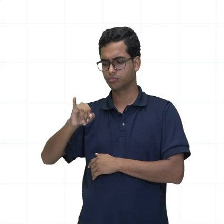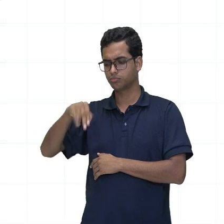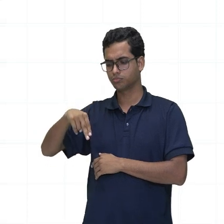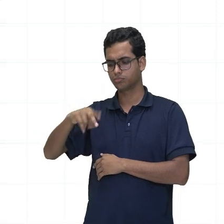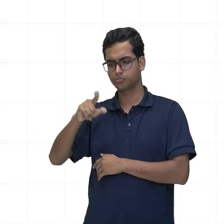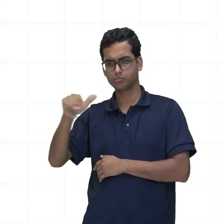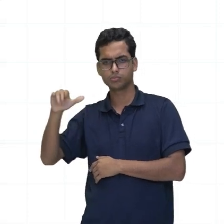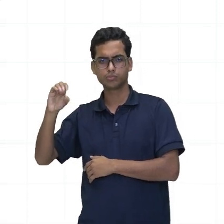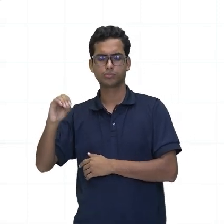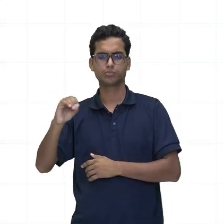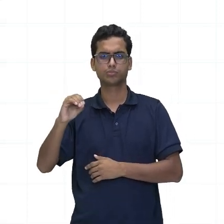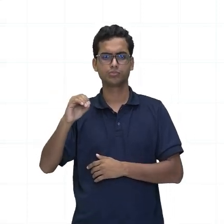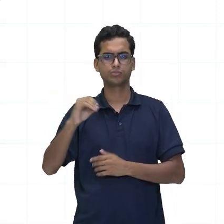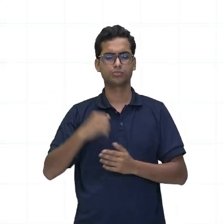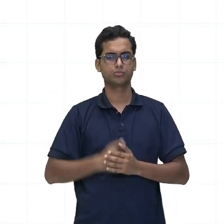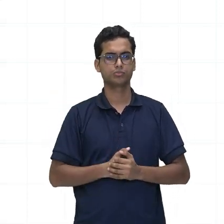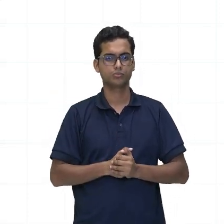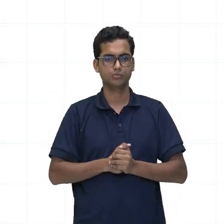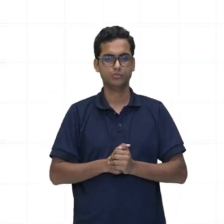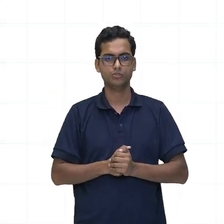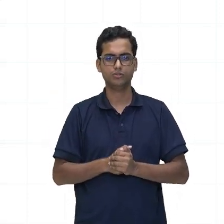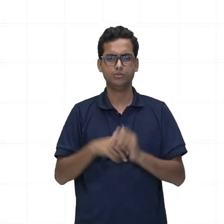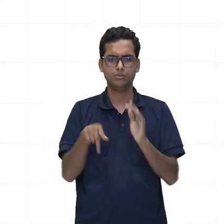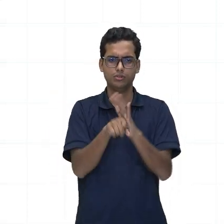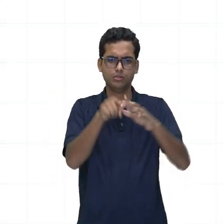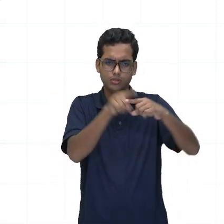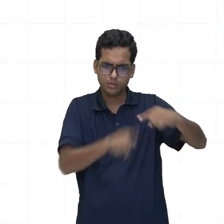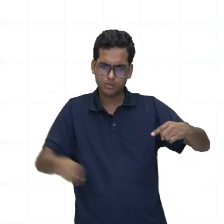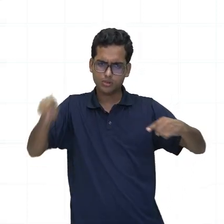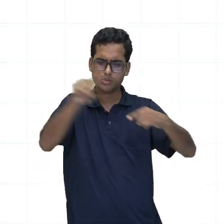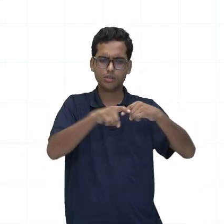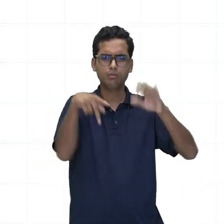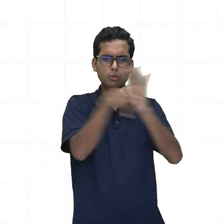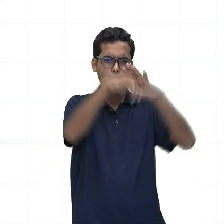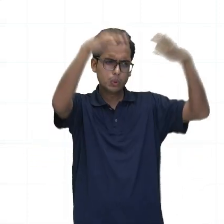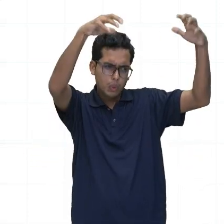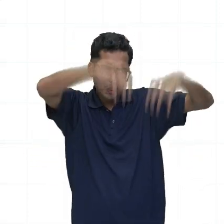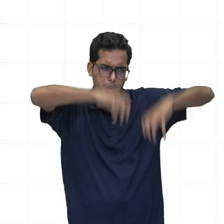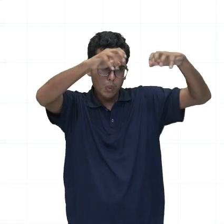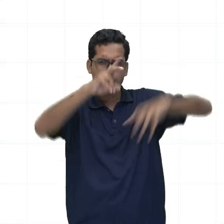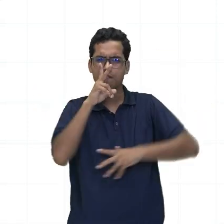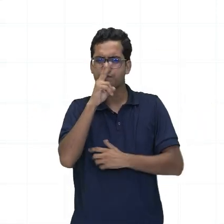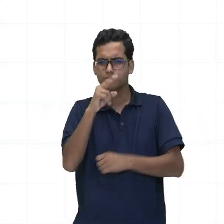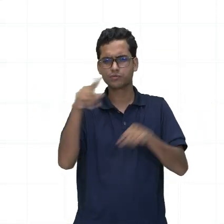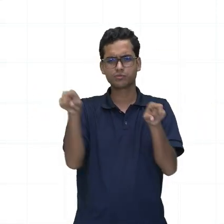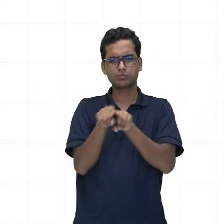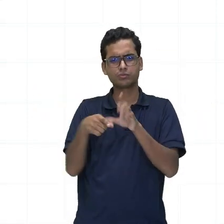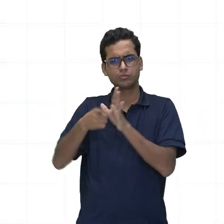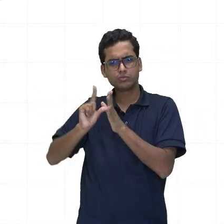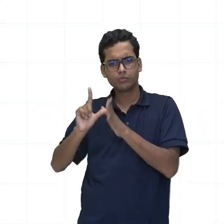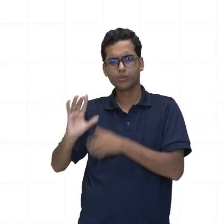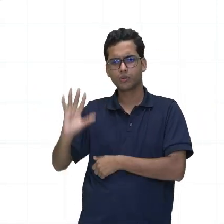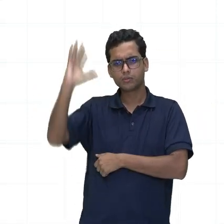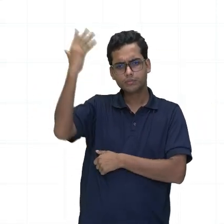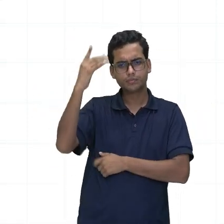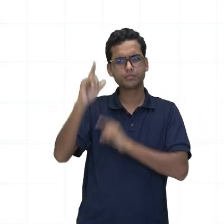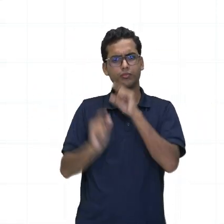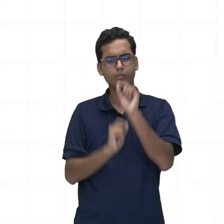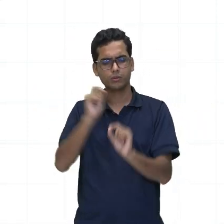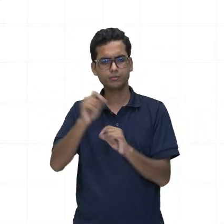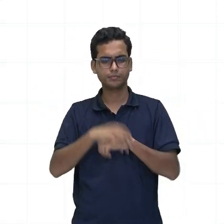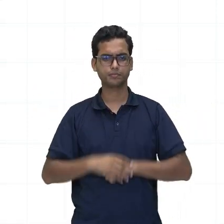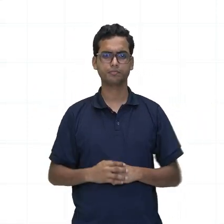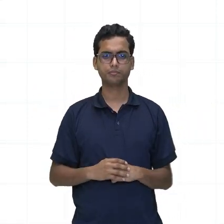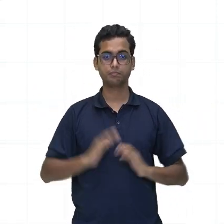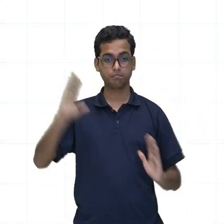Niño mais frequente e intenso. Então a gente observa ali que antes, né, esse fenômeno ele deveria ficar por pouco tempo